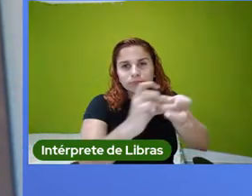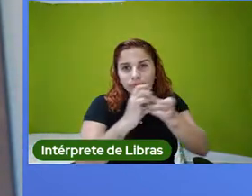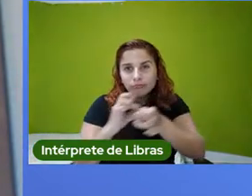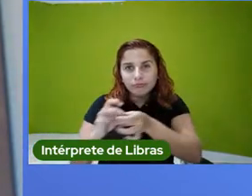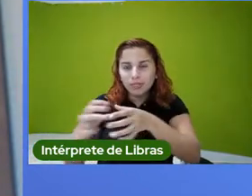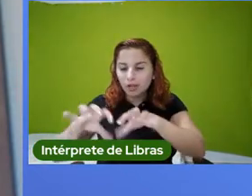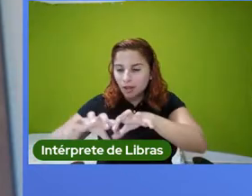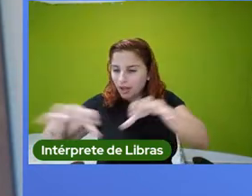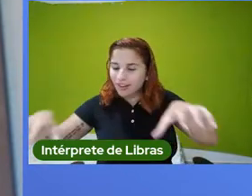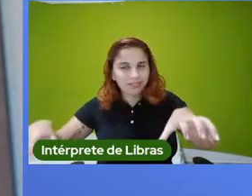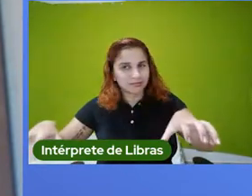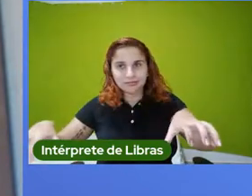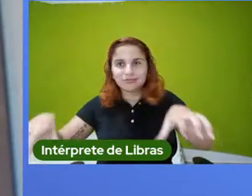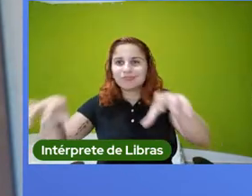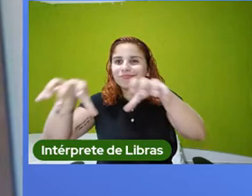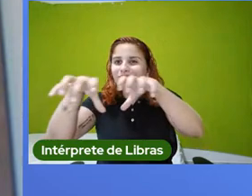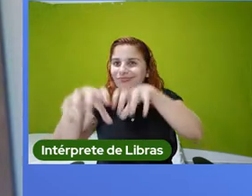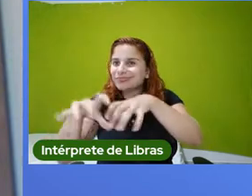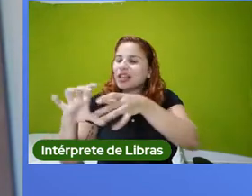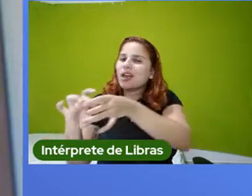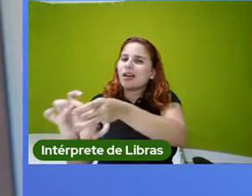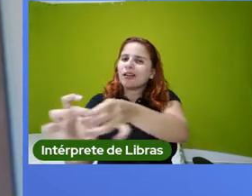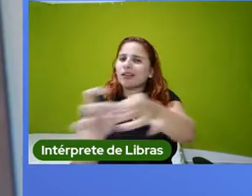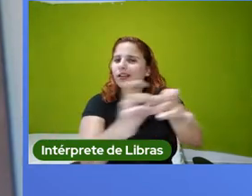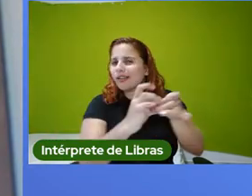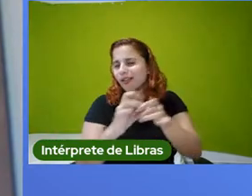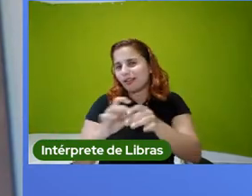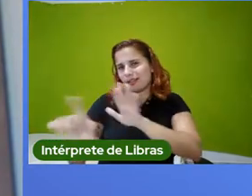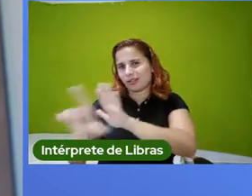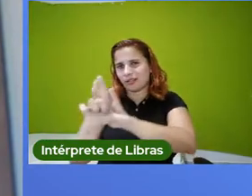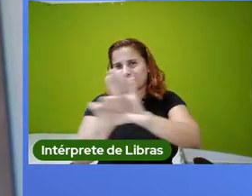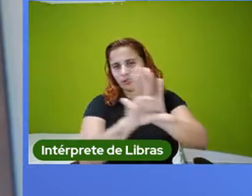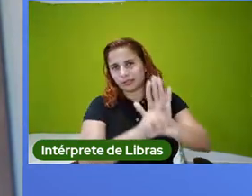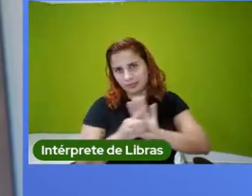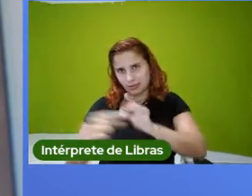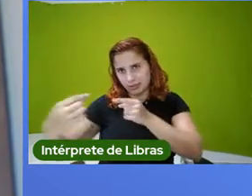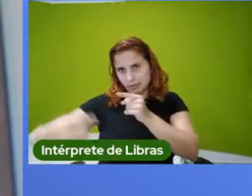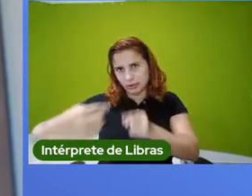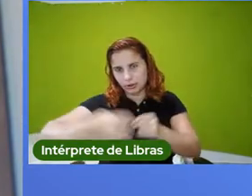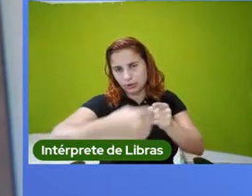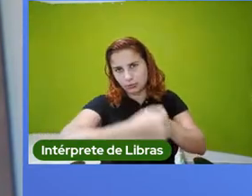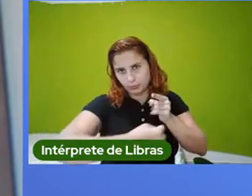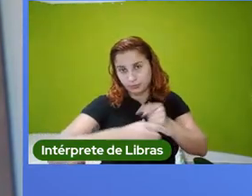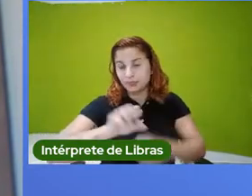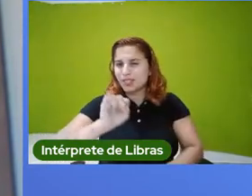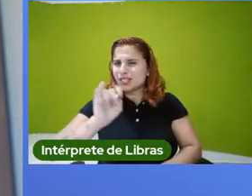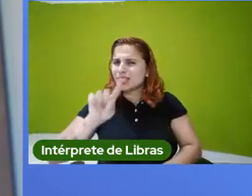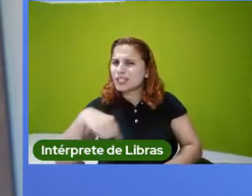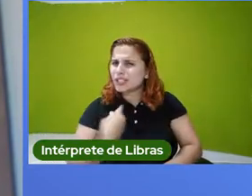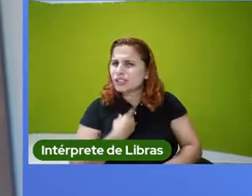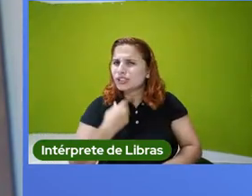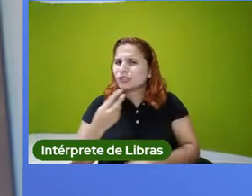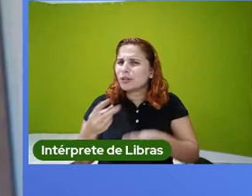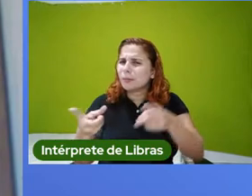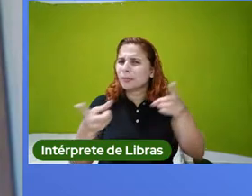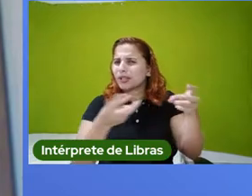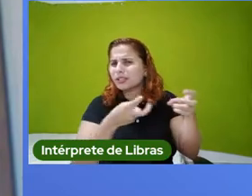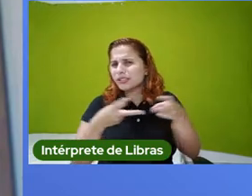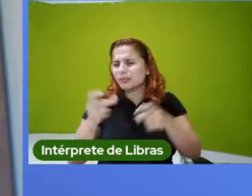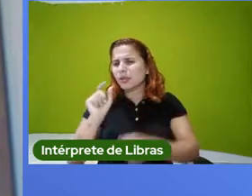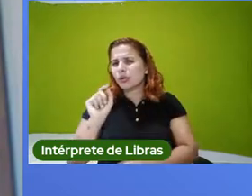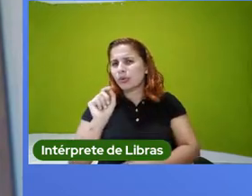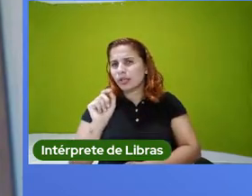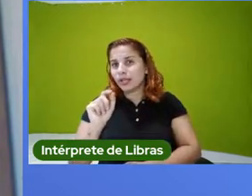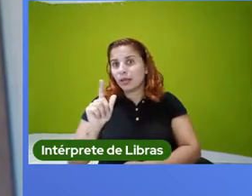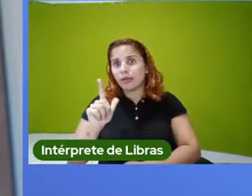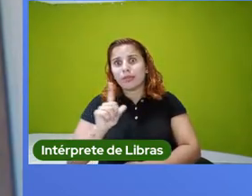de um programa. A gente tem, se a gente for levar em consideração, do ponto de vista do marco jurídico, a gente até tem